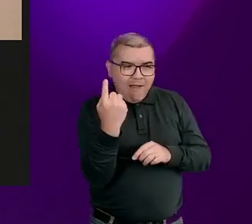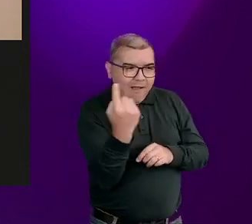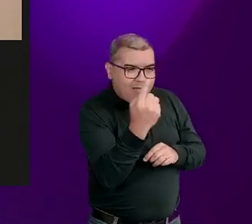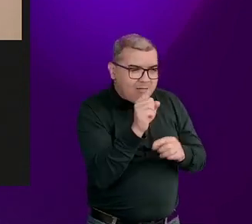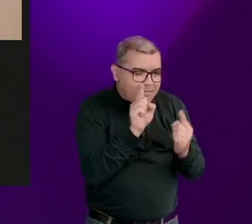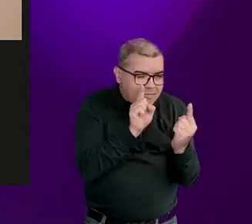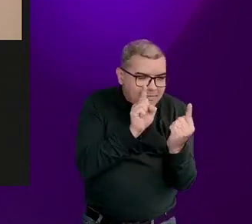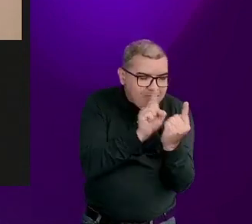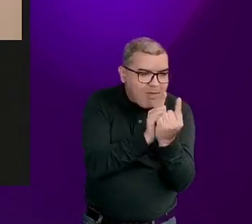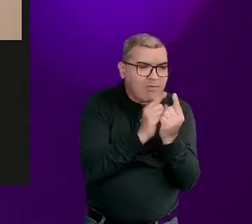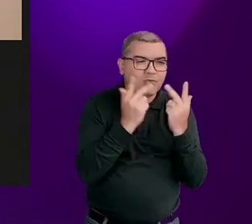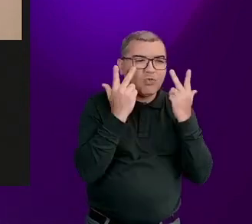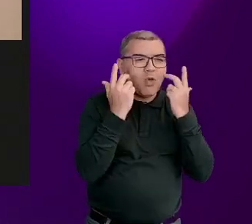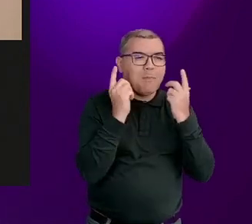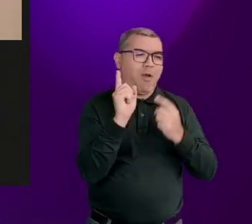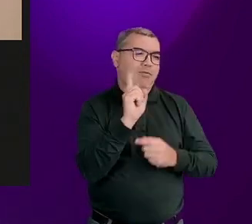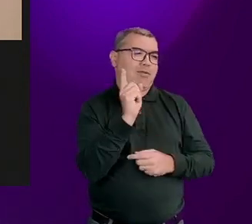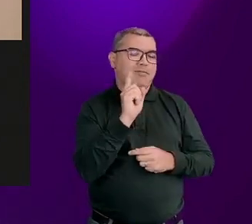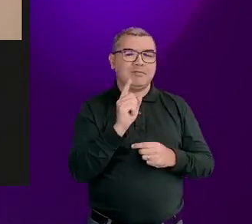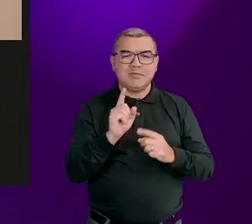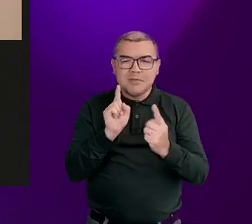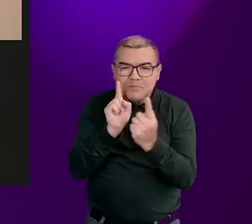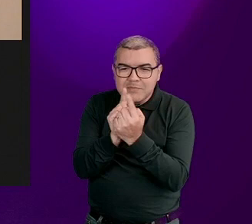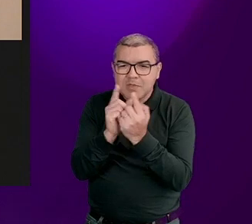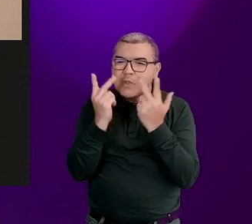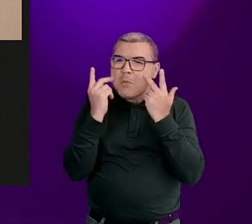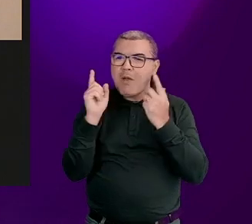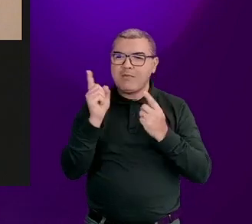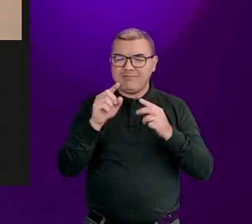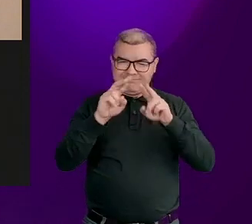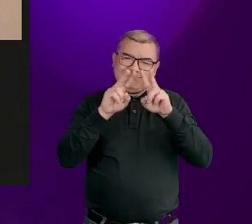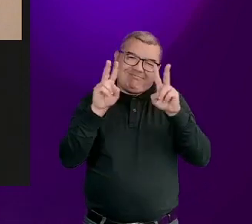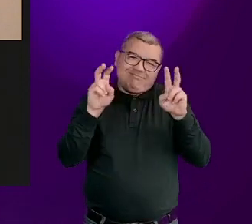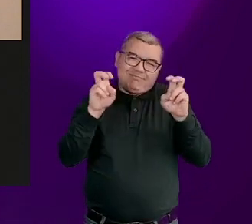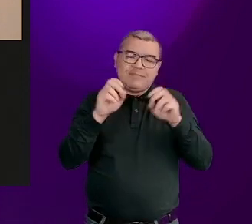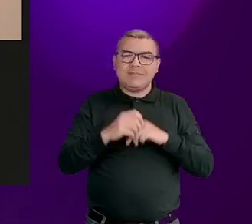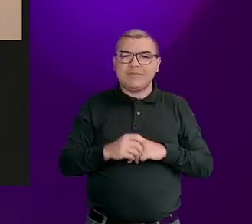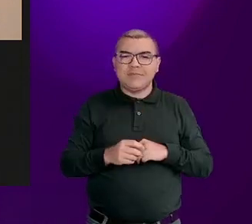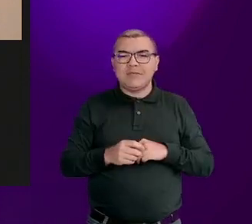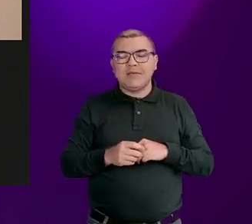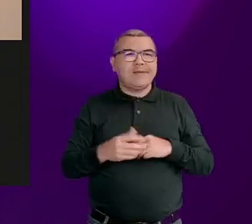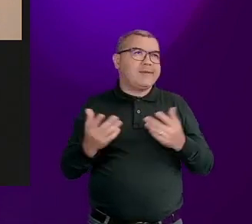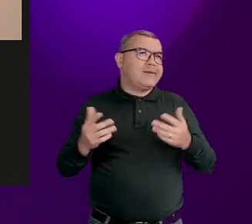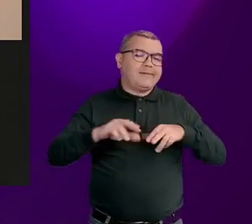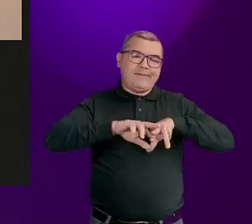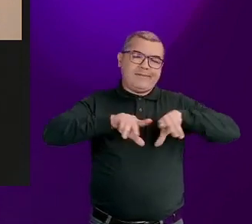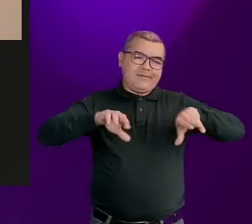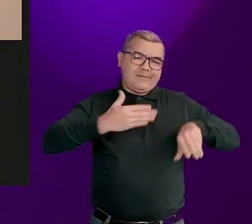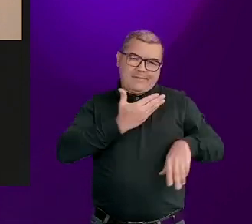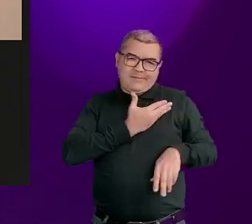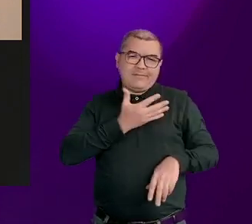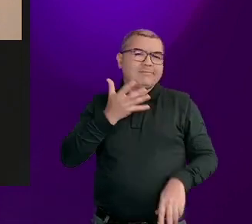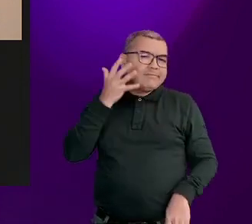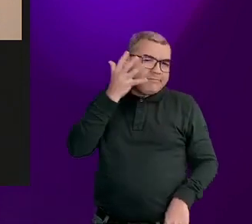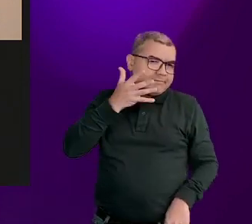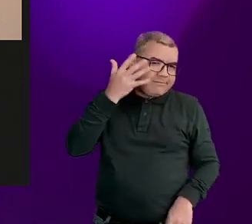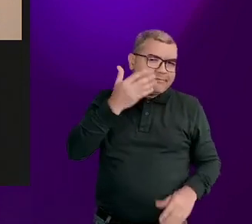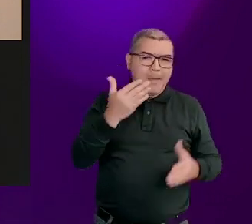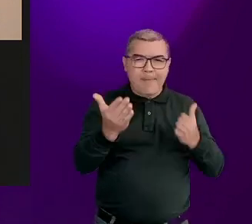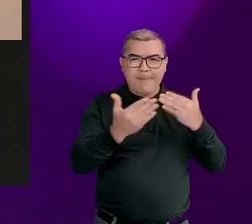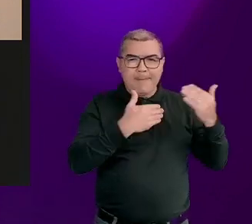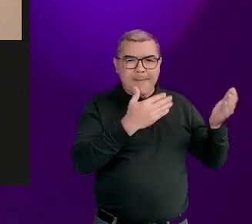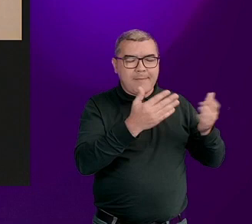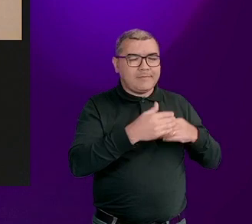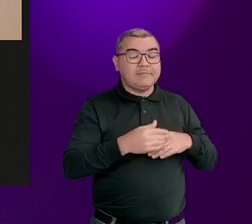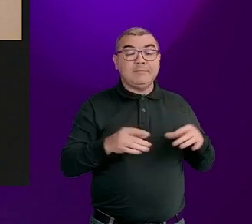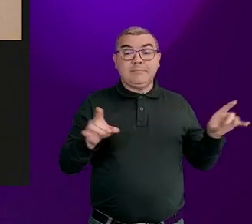aí nós conversamos, era eu e alguns colegas que estavam falando, Benilton, Daniel Tabaque. Quando